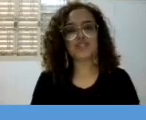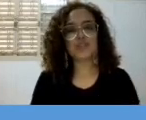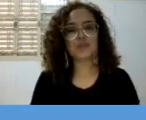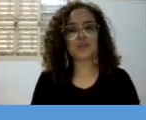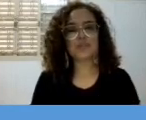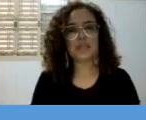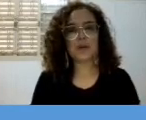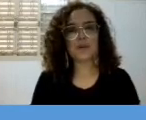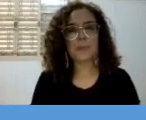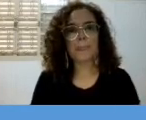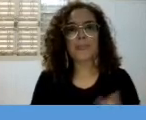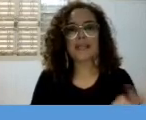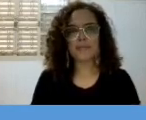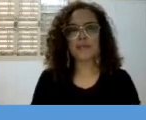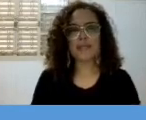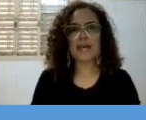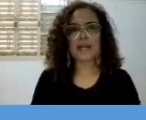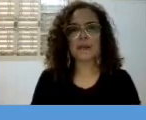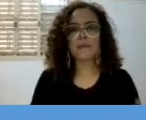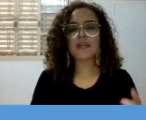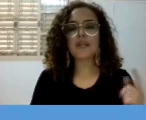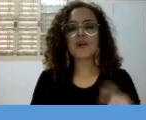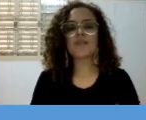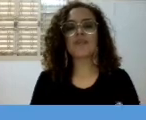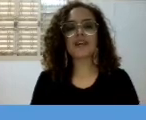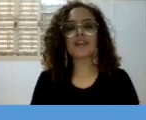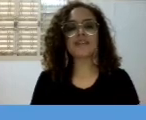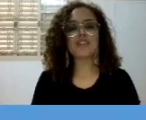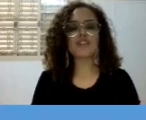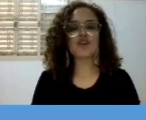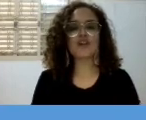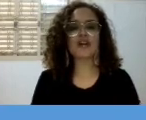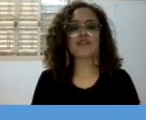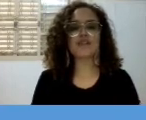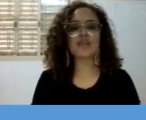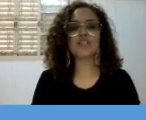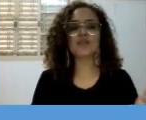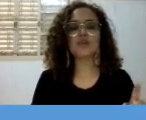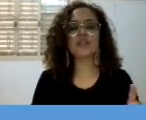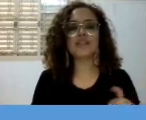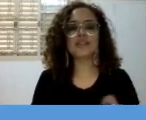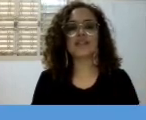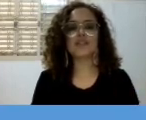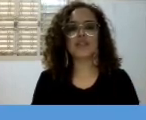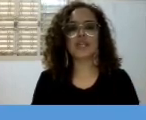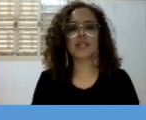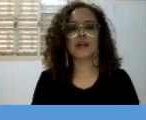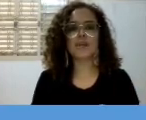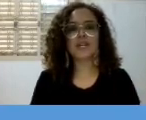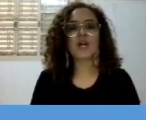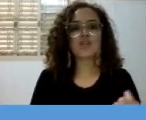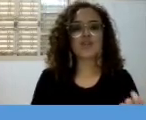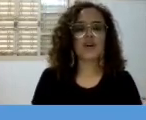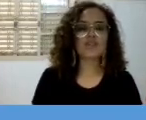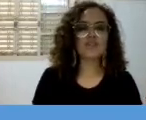que castigo do céu. Lembram dela? Como que ficaria se a gente colocasse no ritmo aí dessa